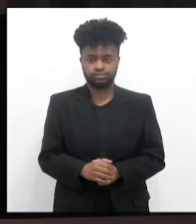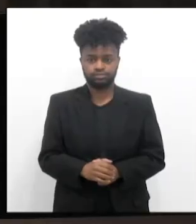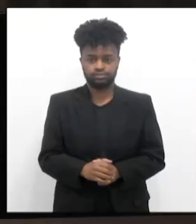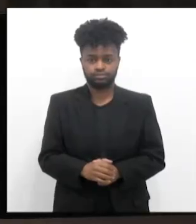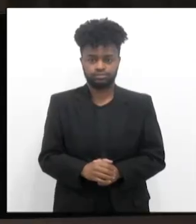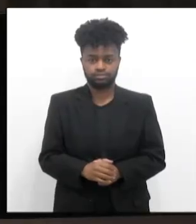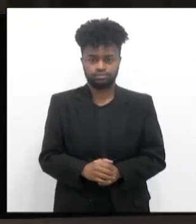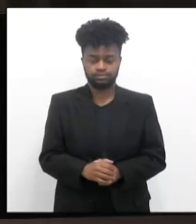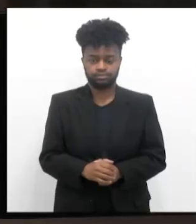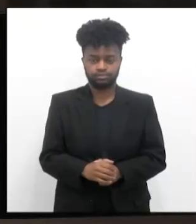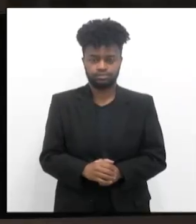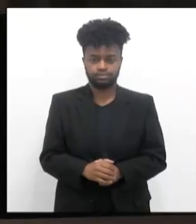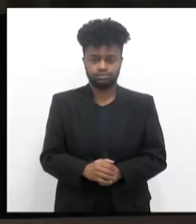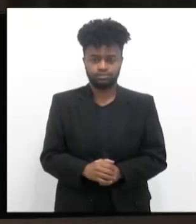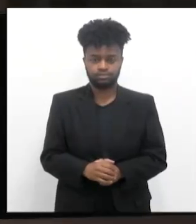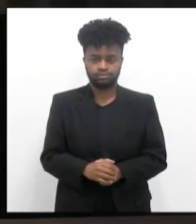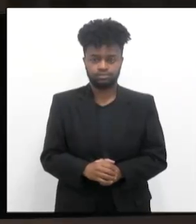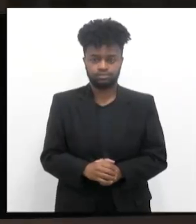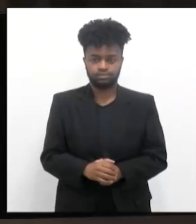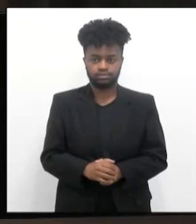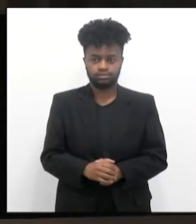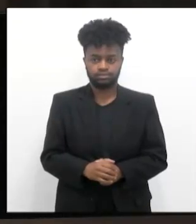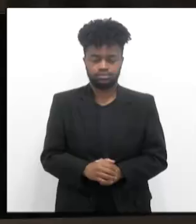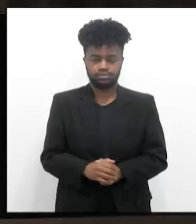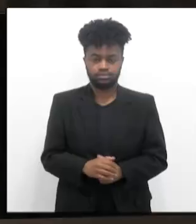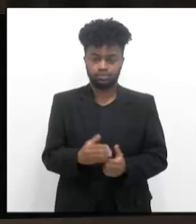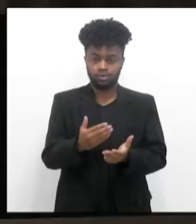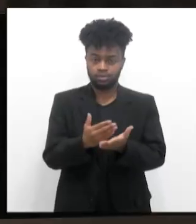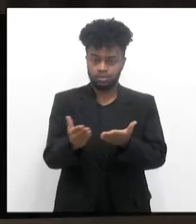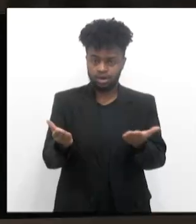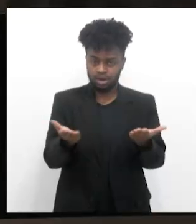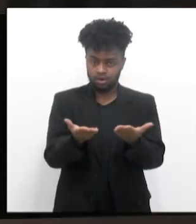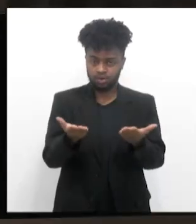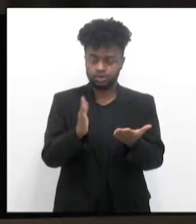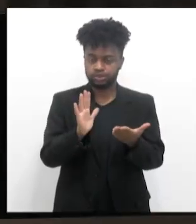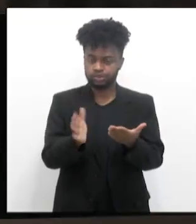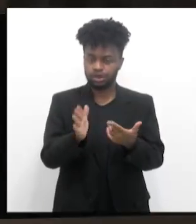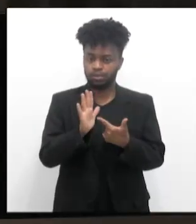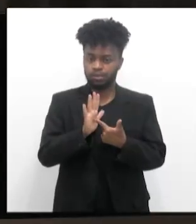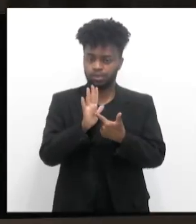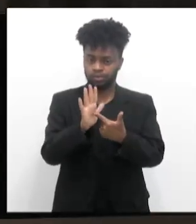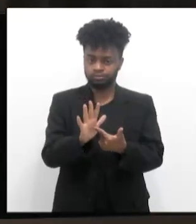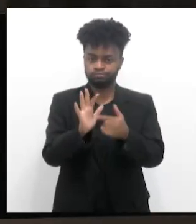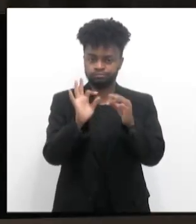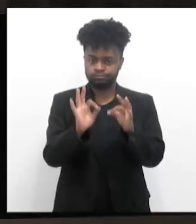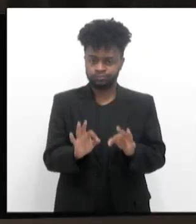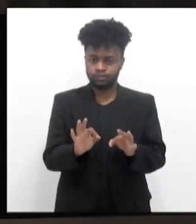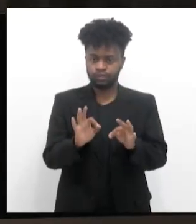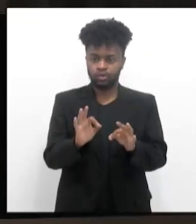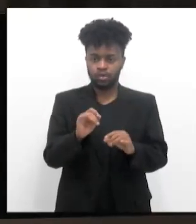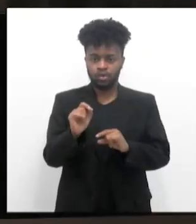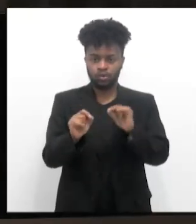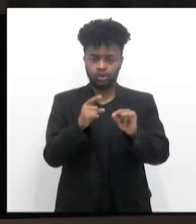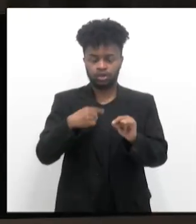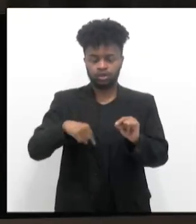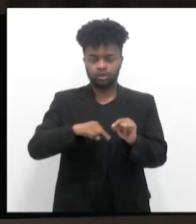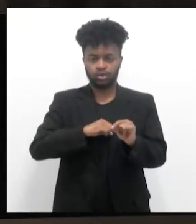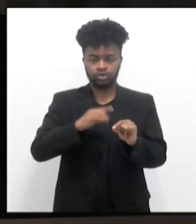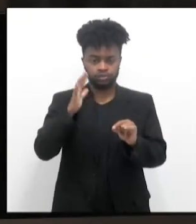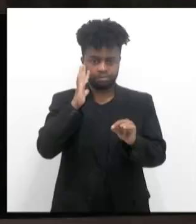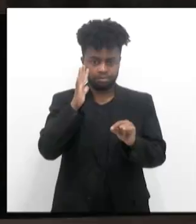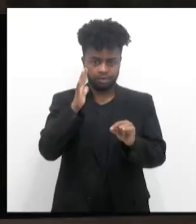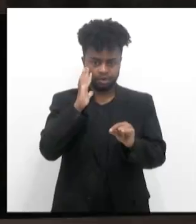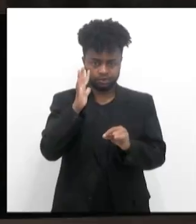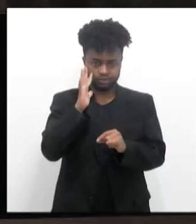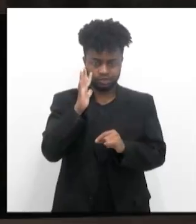Mal começou e já demonstra exatamente tudo aquilo que a gente já